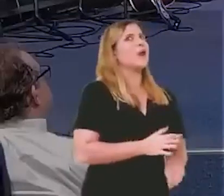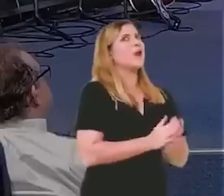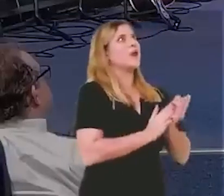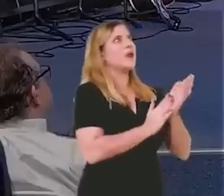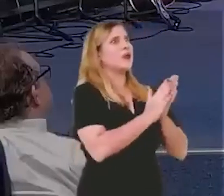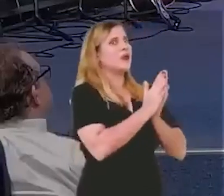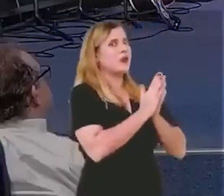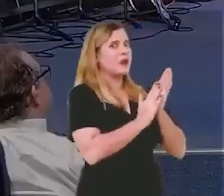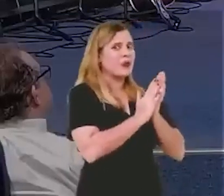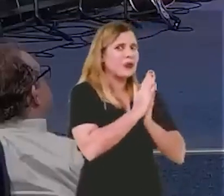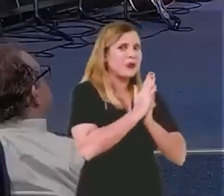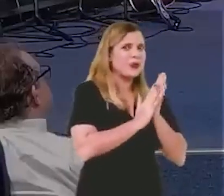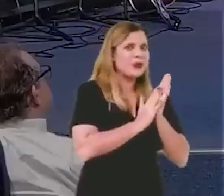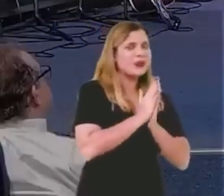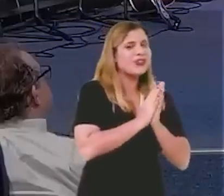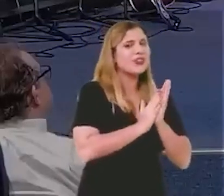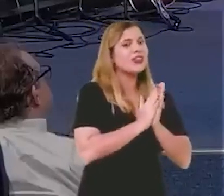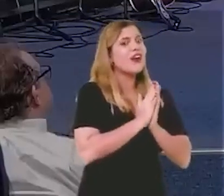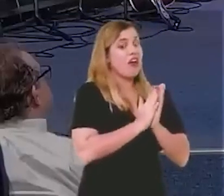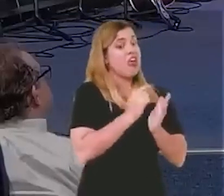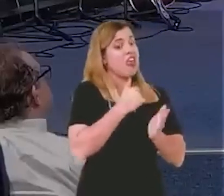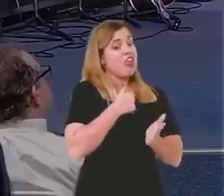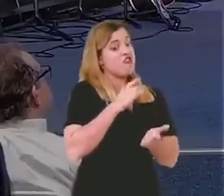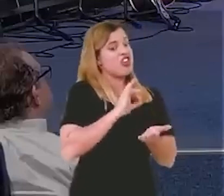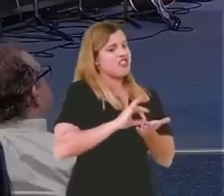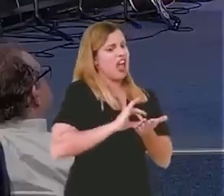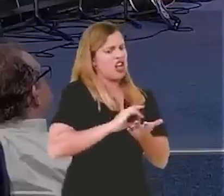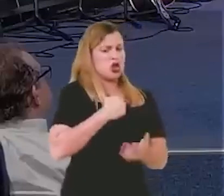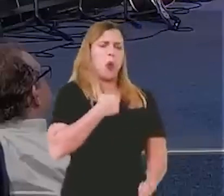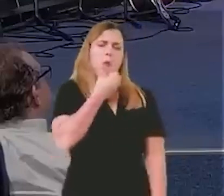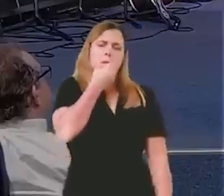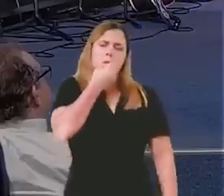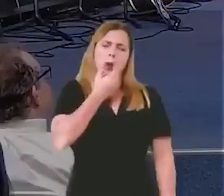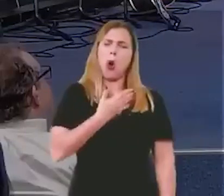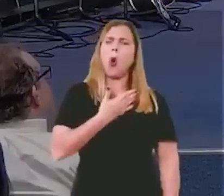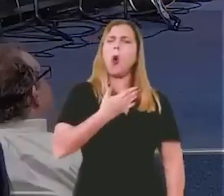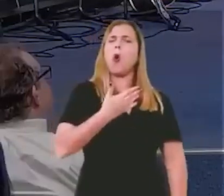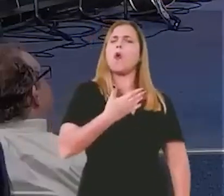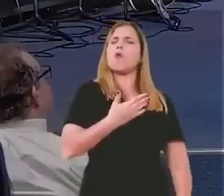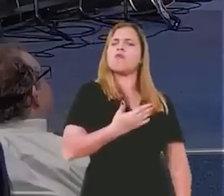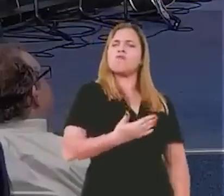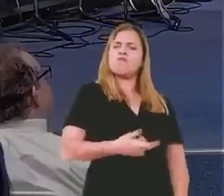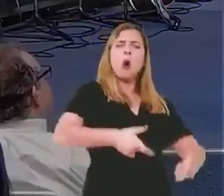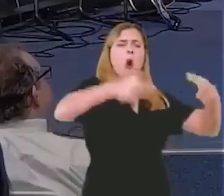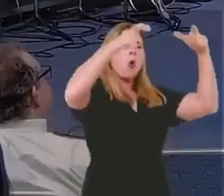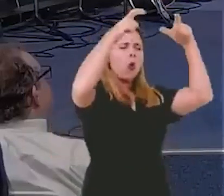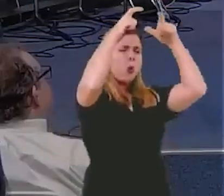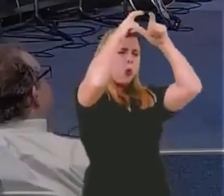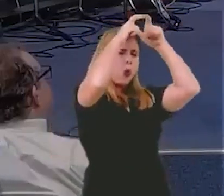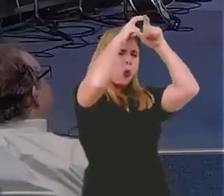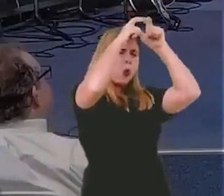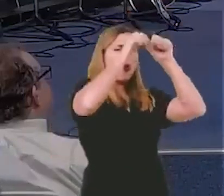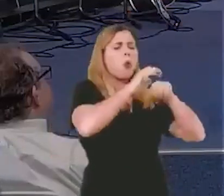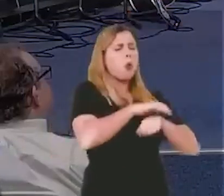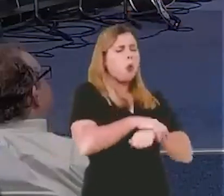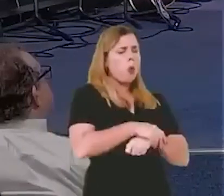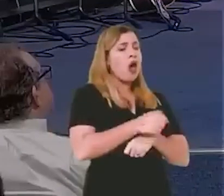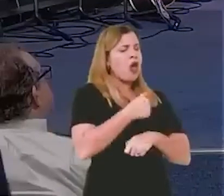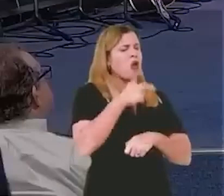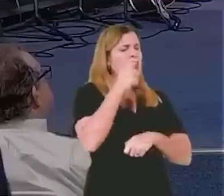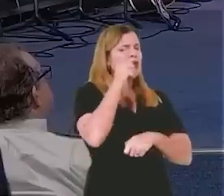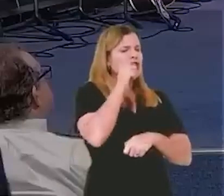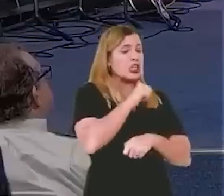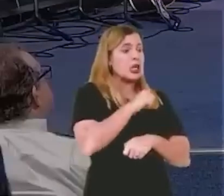bem, eu acho que eu sou um fenômeno. Tem 400 anos que ninguém junta tanta gente num deserto como